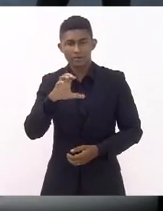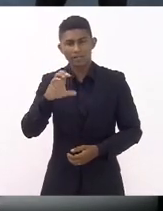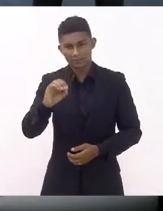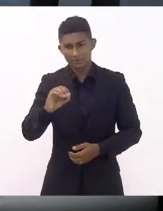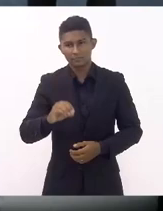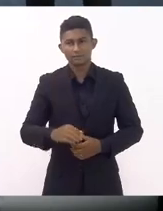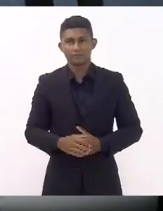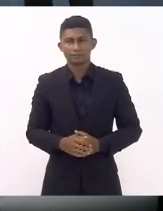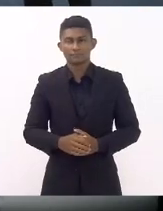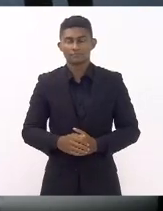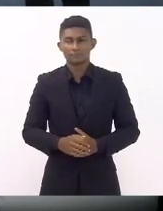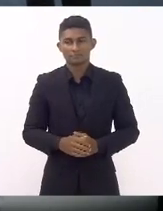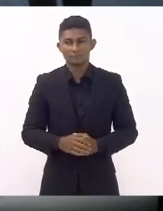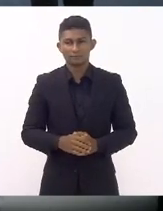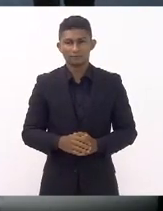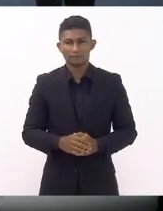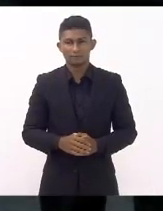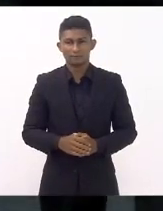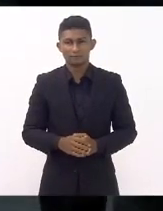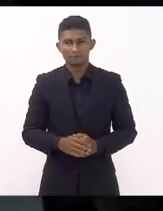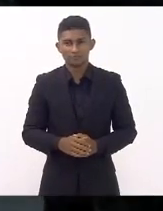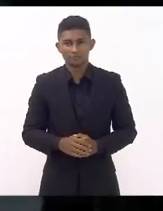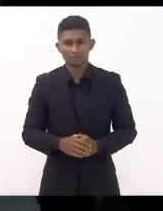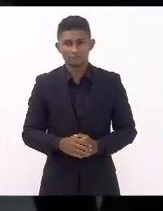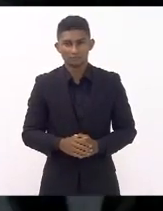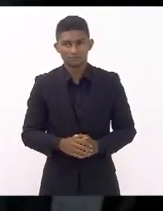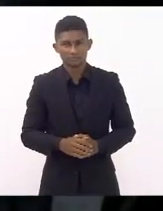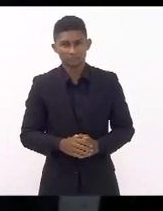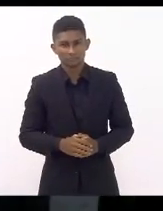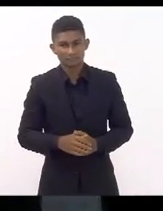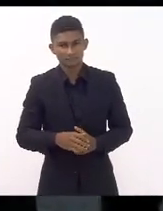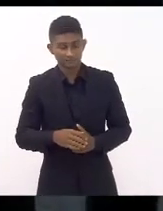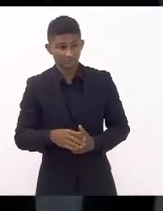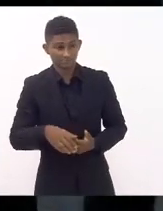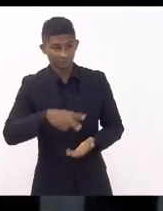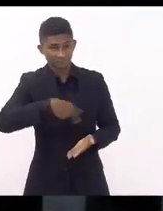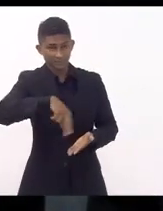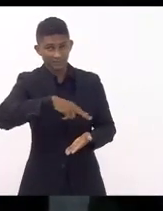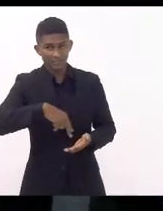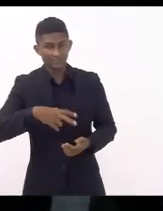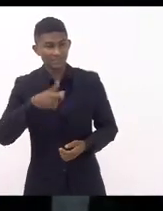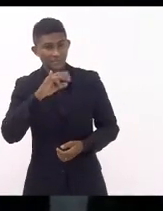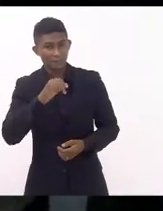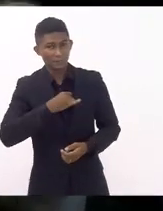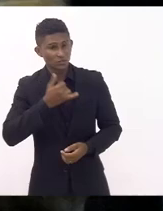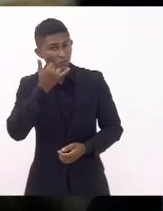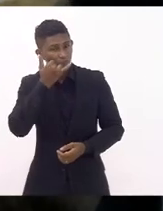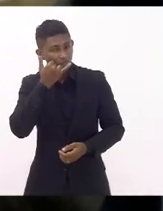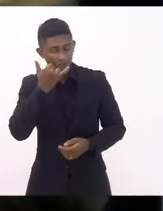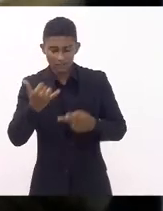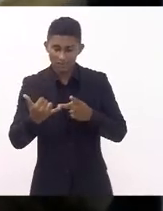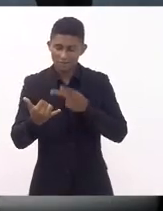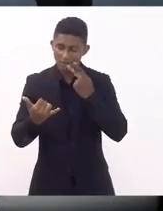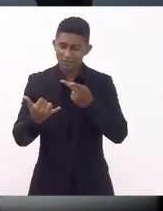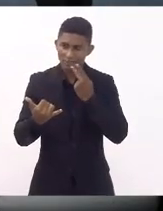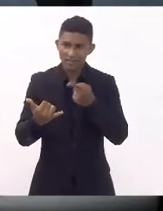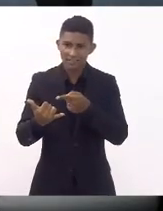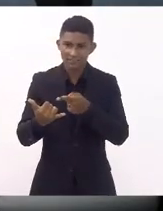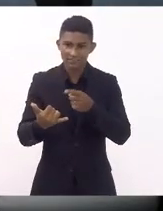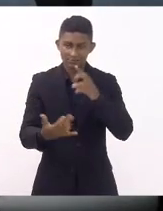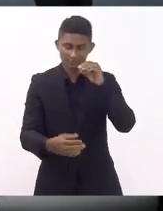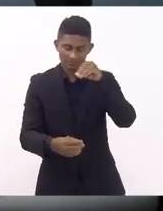Sobre a questão. Senhor presidente, sobre a questão da dança, se o meu celular falasse, né? Tá